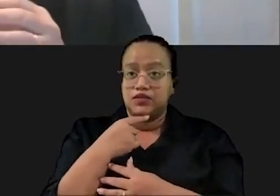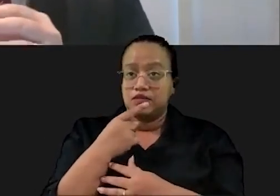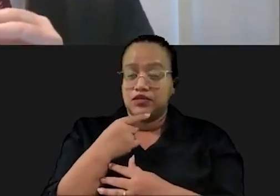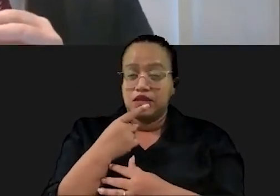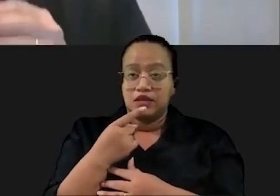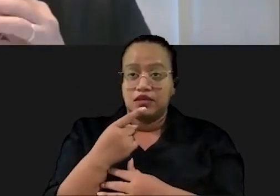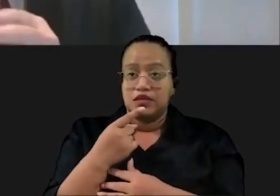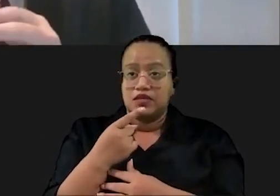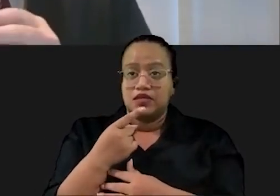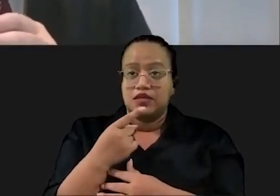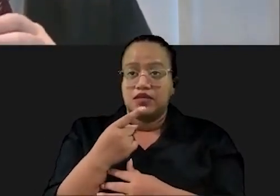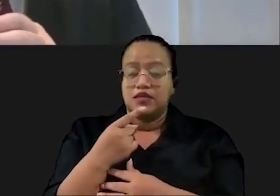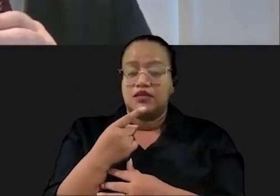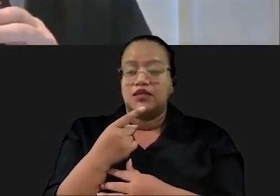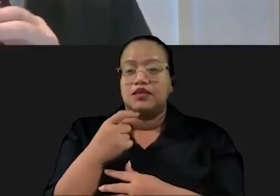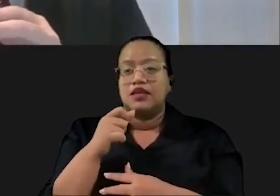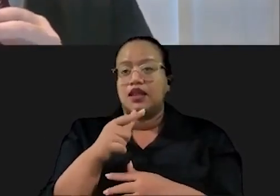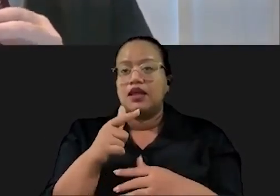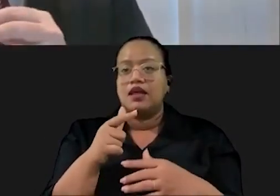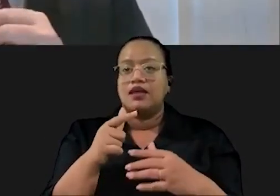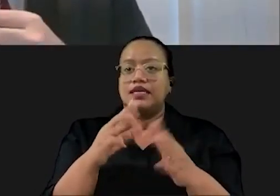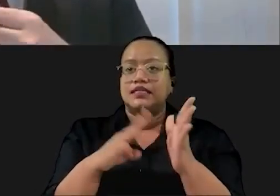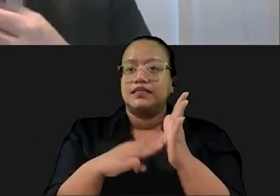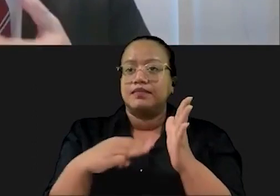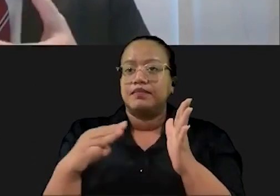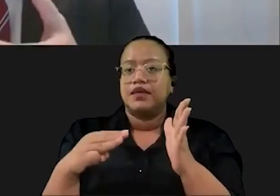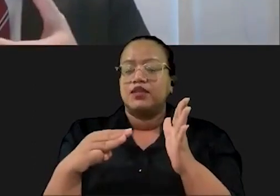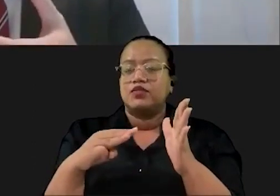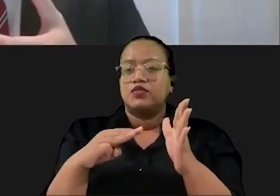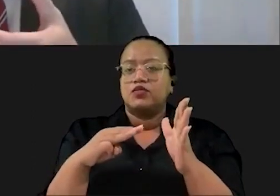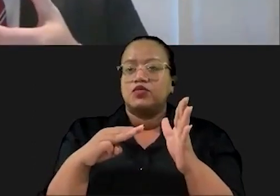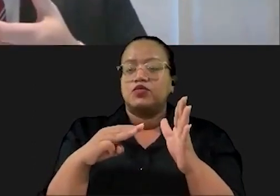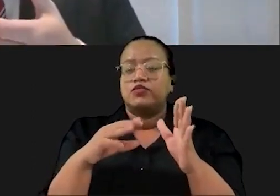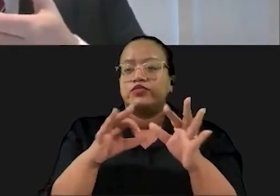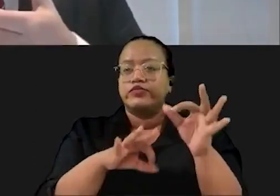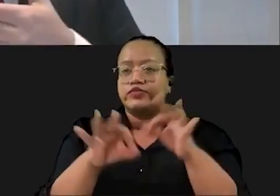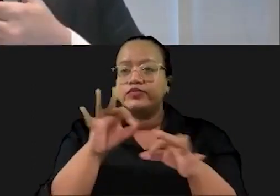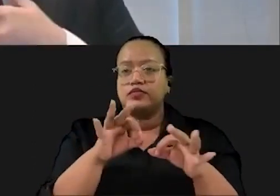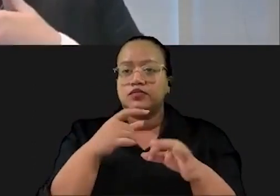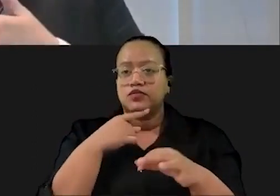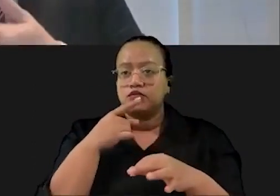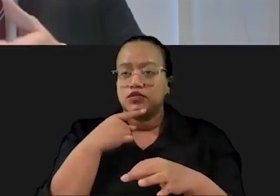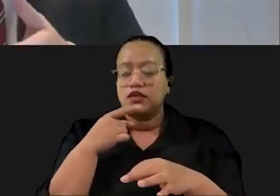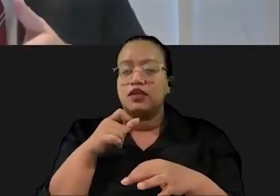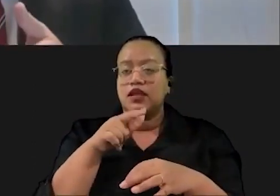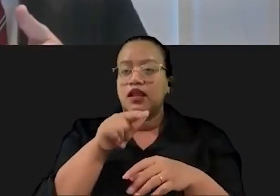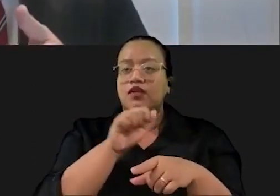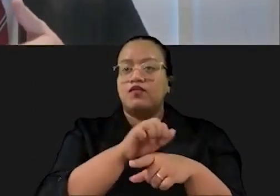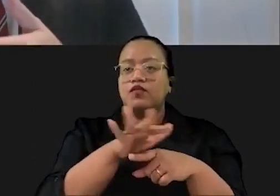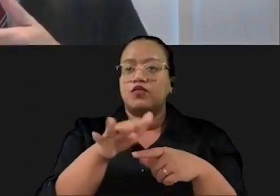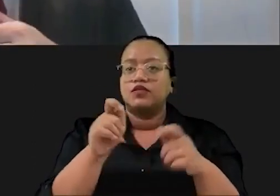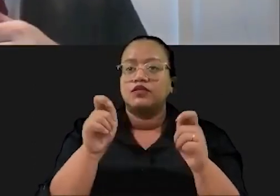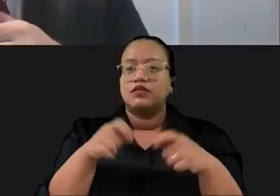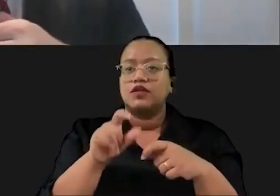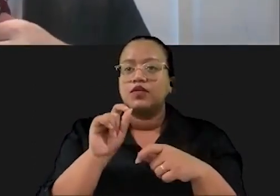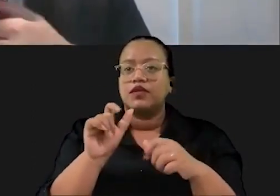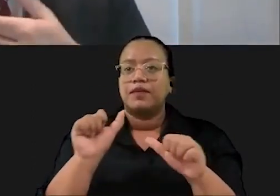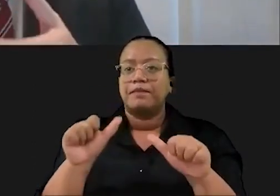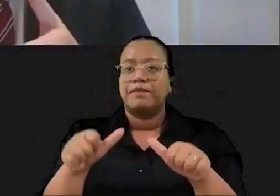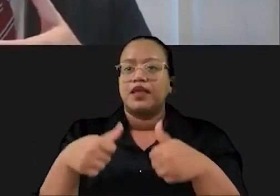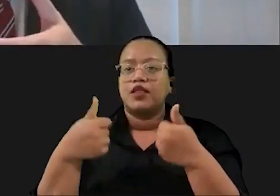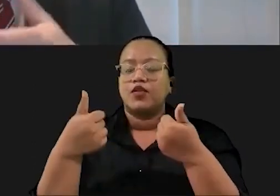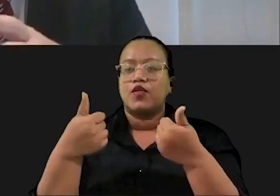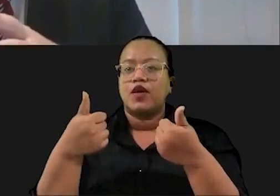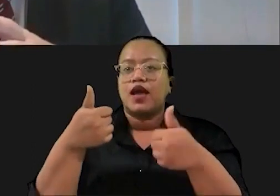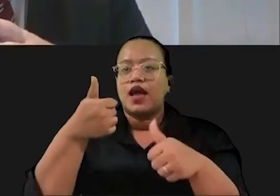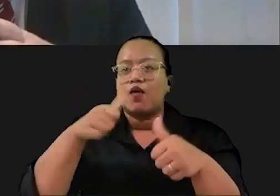autocomposição, esse fluxo propicia também que a gente melhore a qualidade da discussão que é travada no processo. Eu vou dar